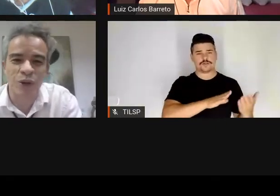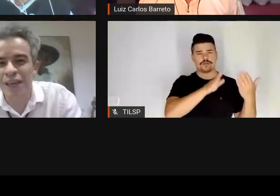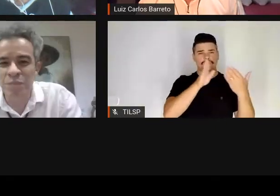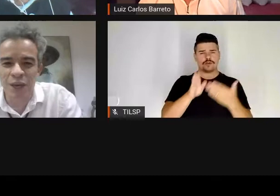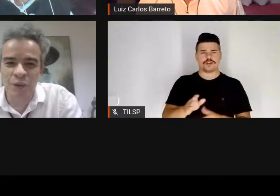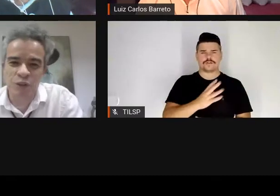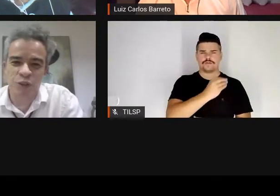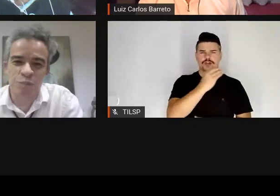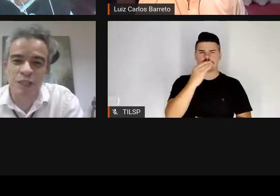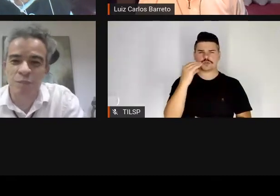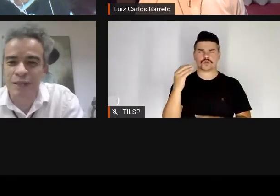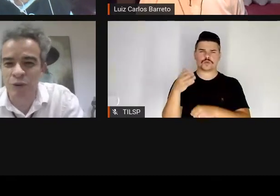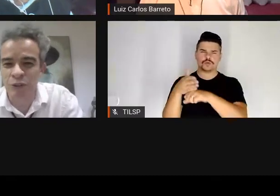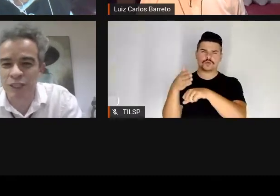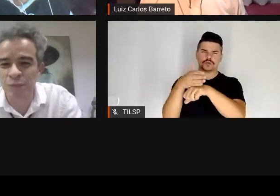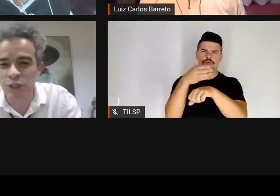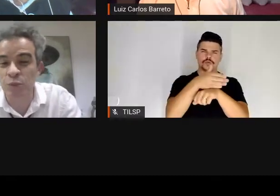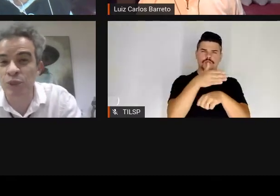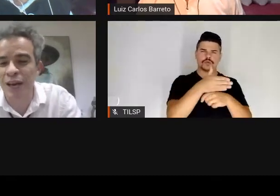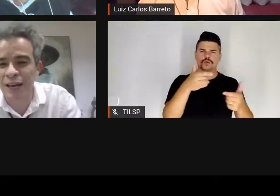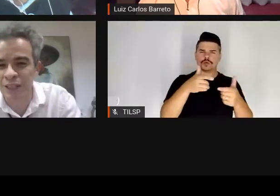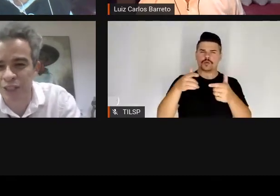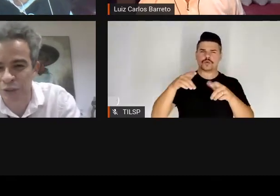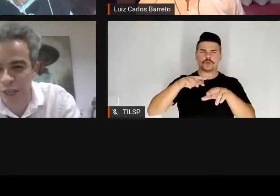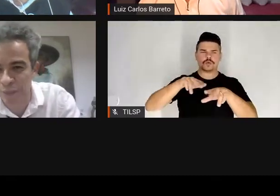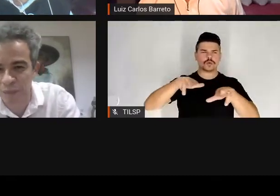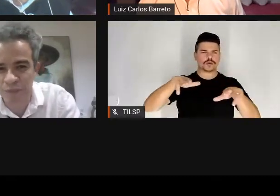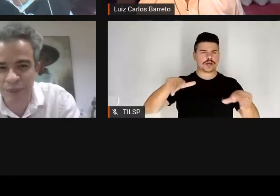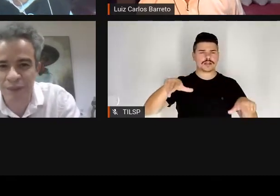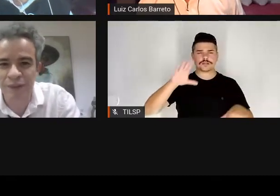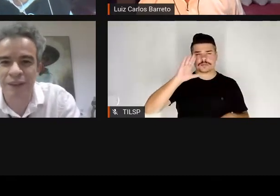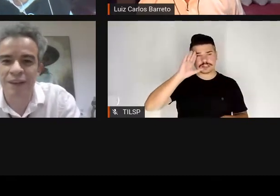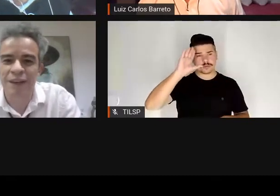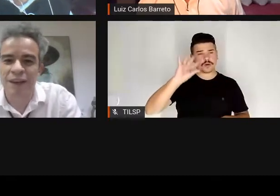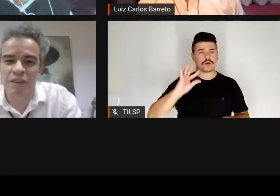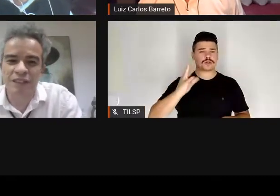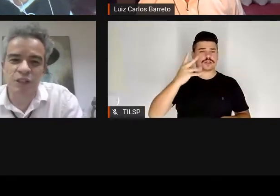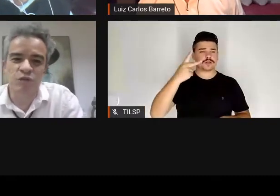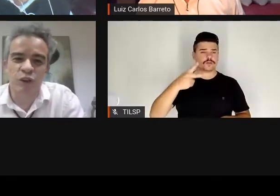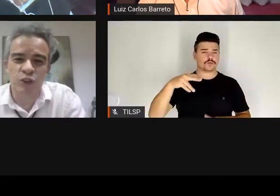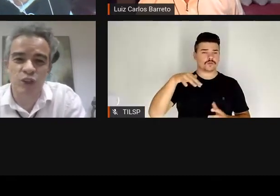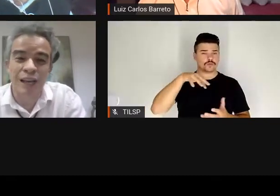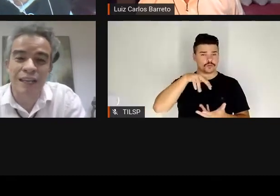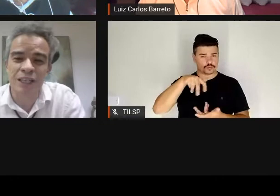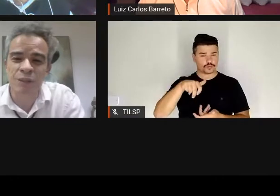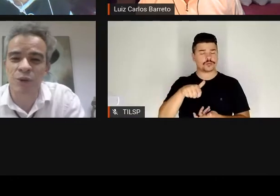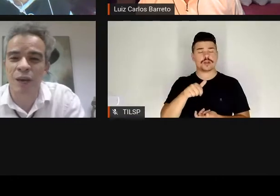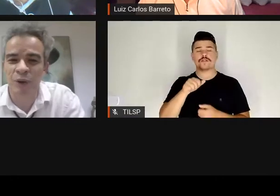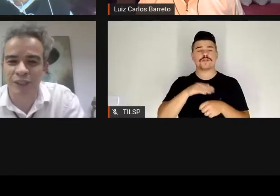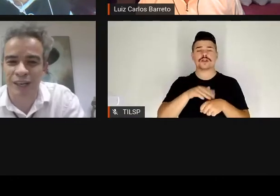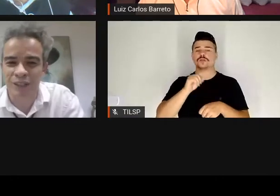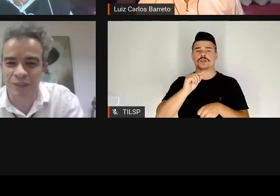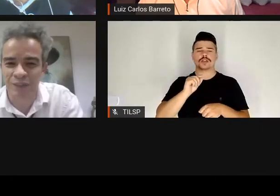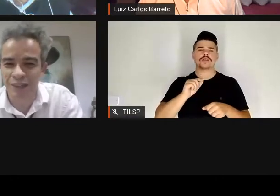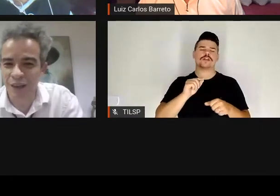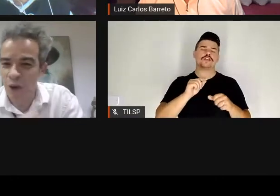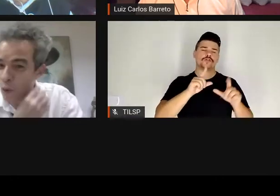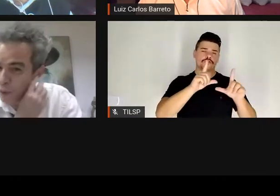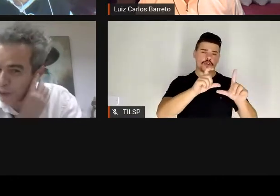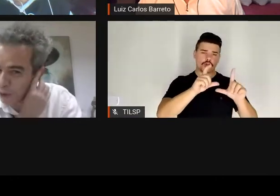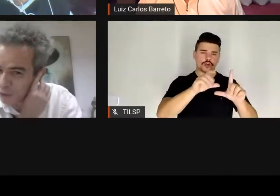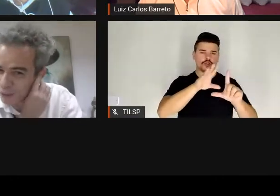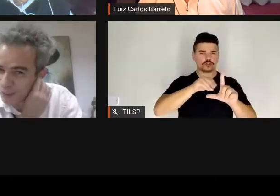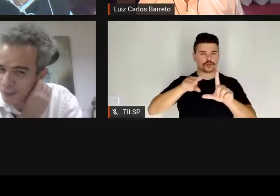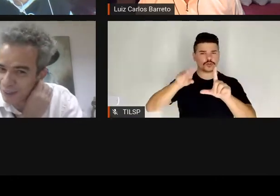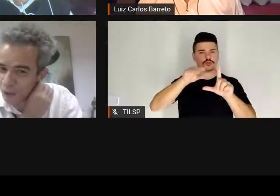mundo em meio aos principais acontecimentos mundiais de seu tempo, né? Fazendo fotojornalismo e reportagem,